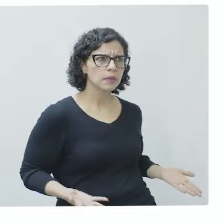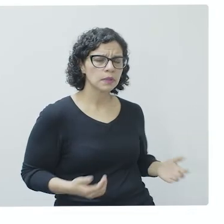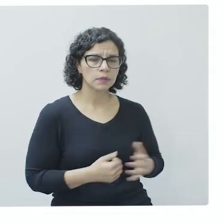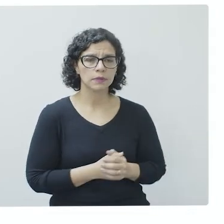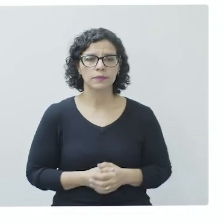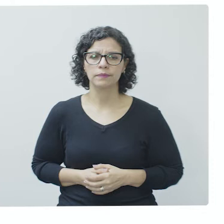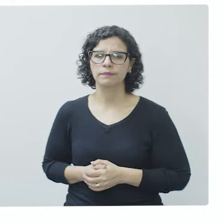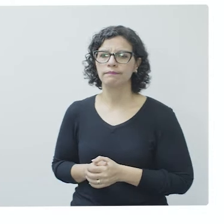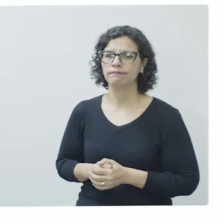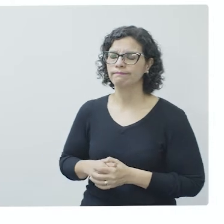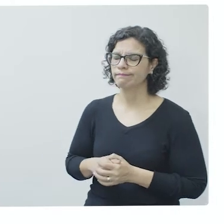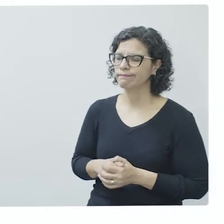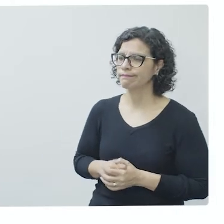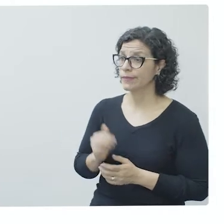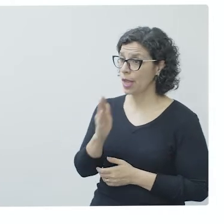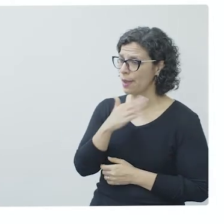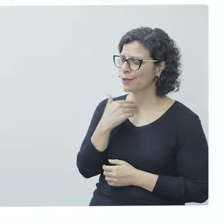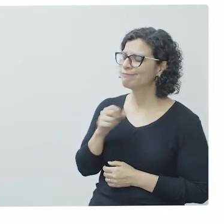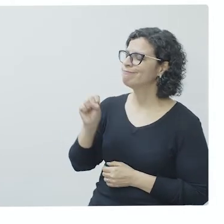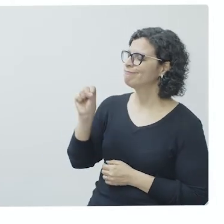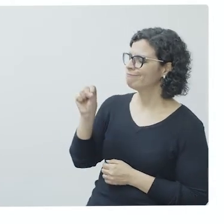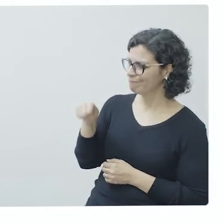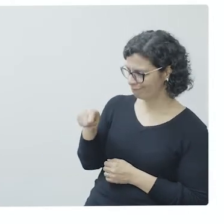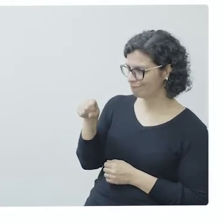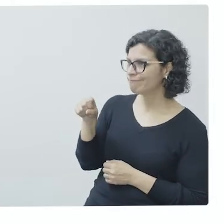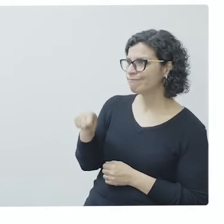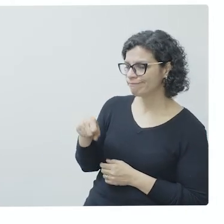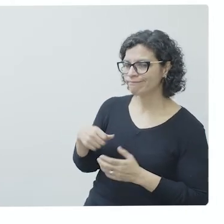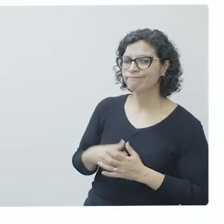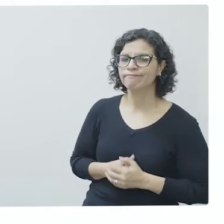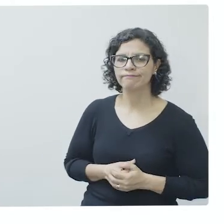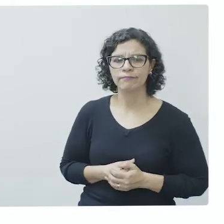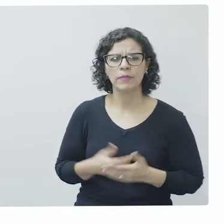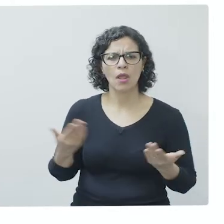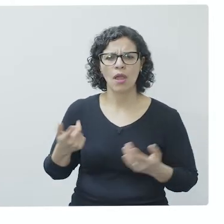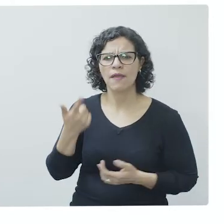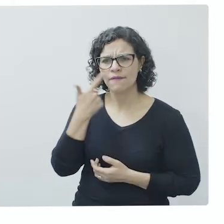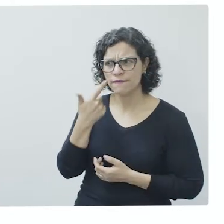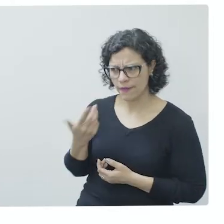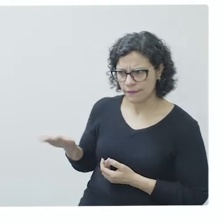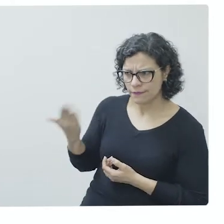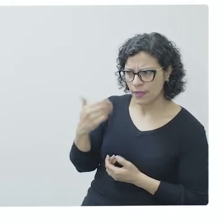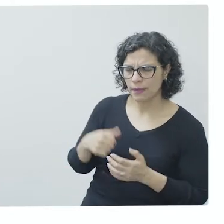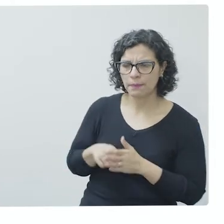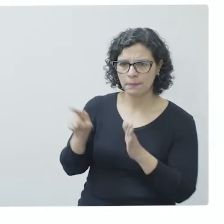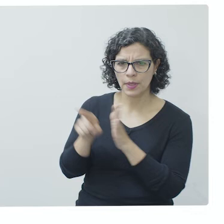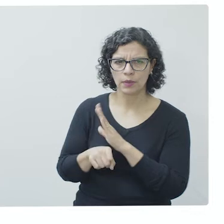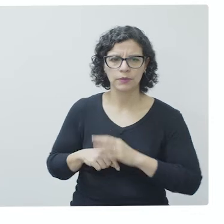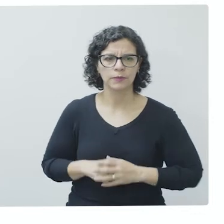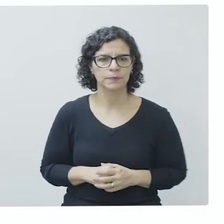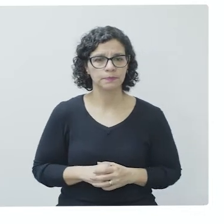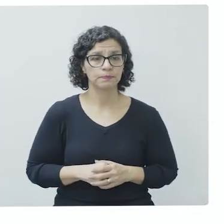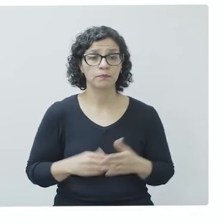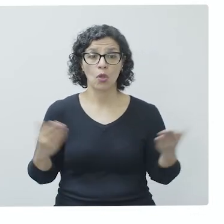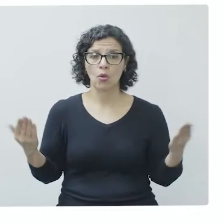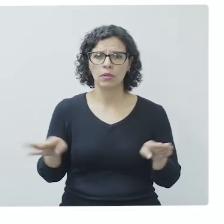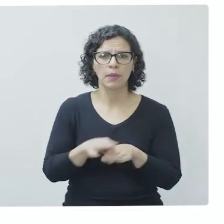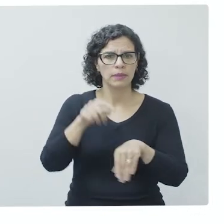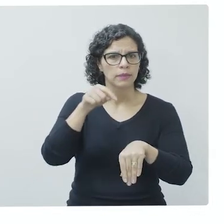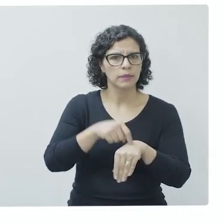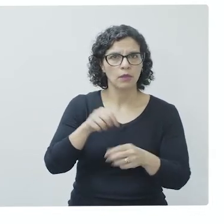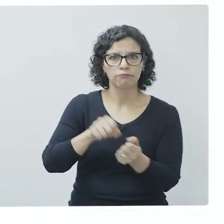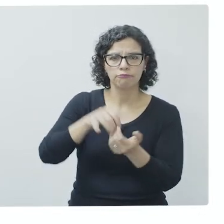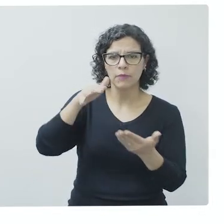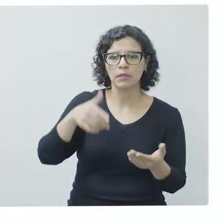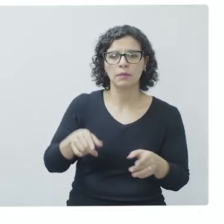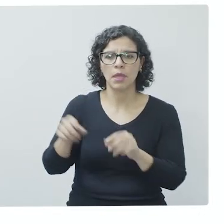consideração. A morte balançou a cabeça. Quer ver uma coisa? Perguntou ela. E num passe